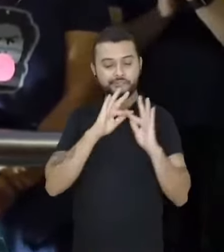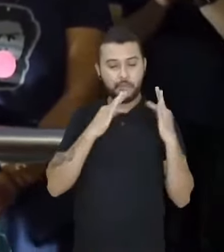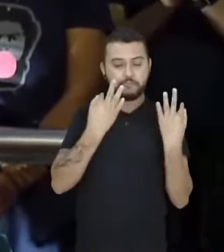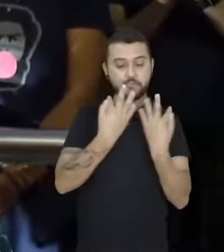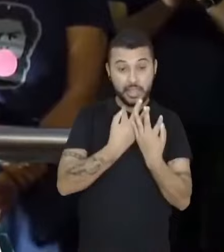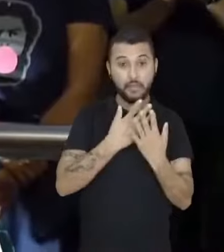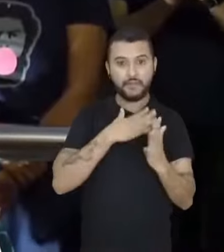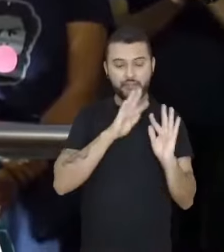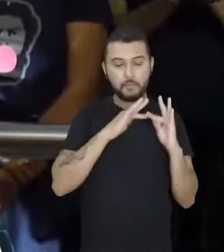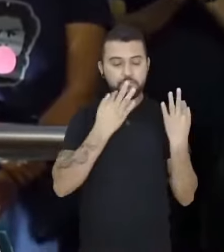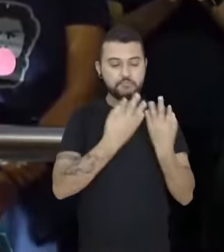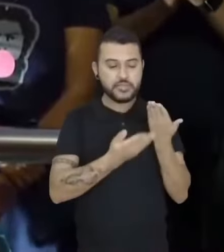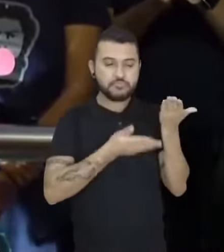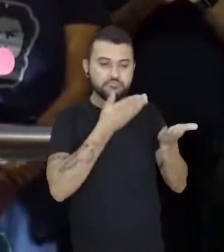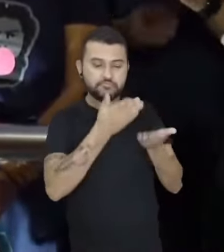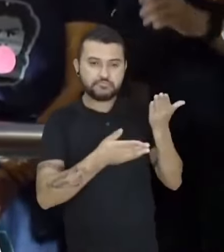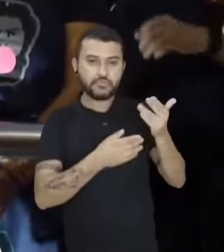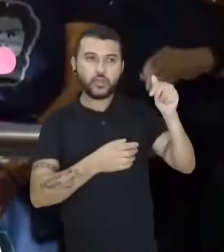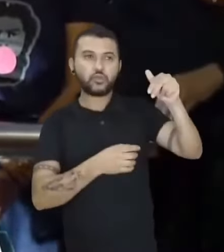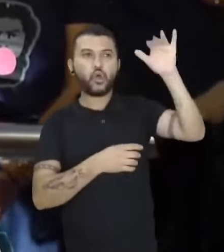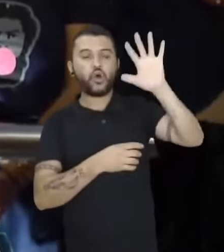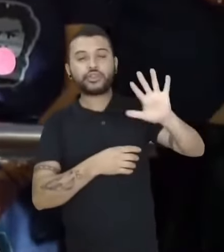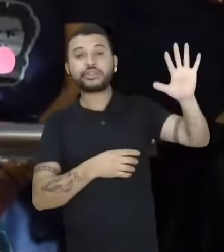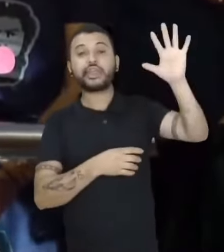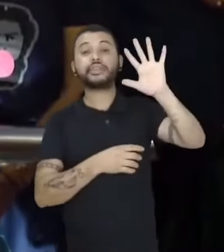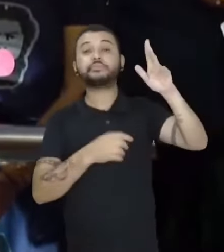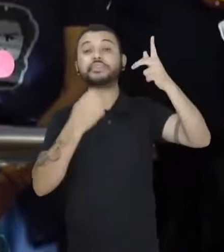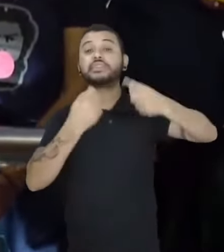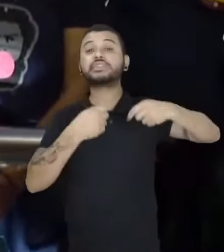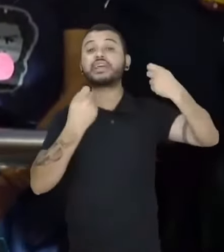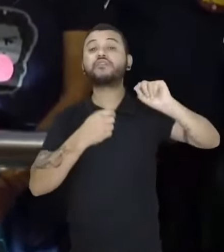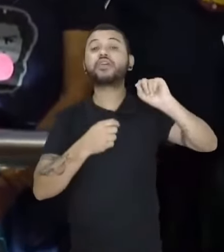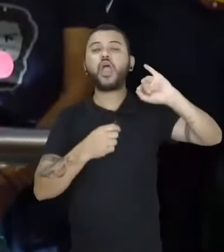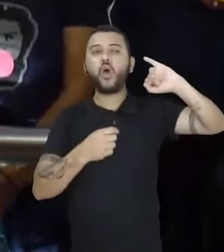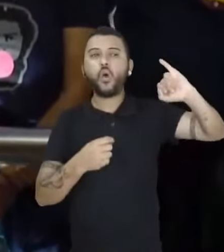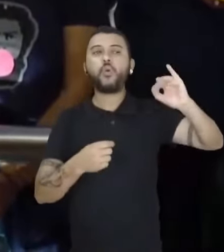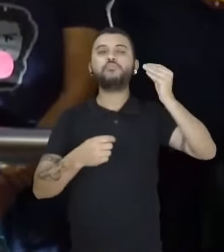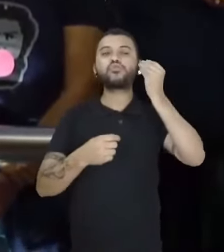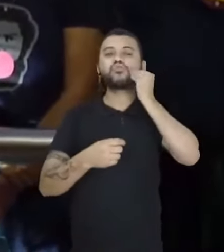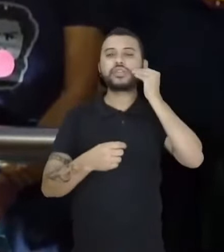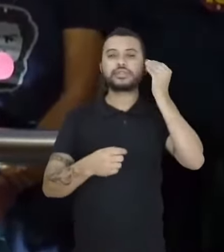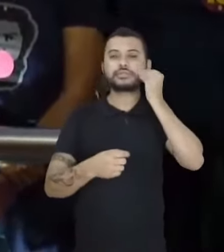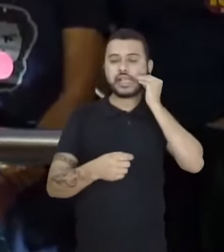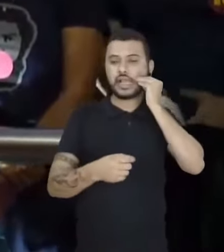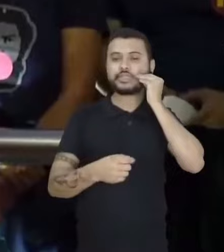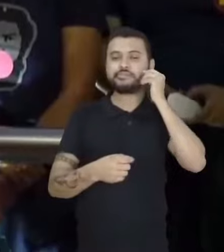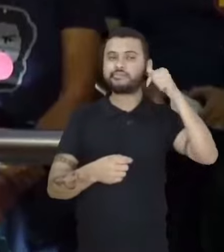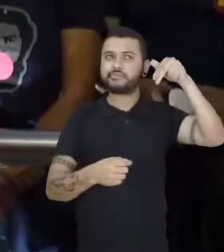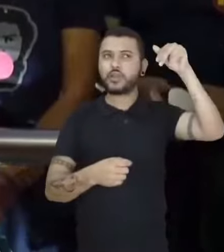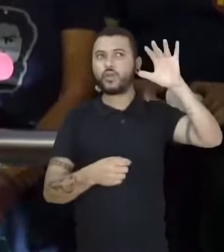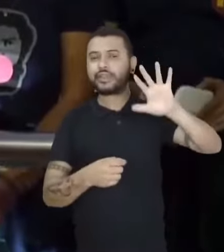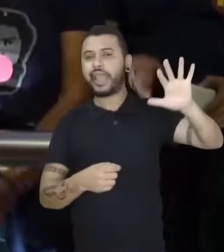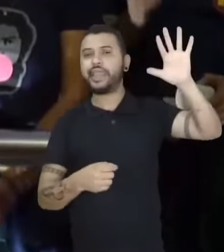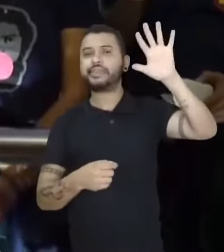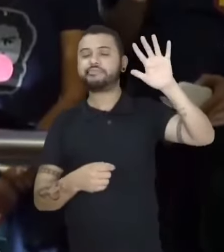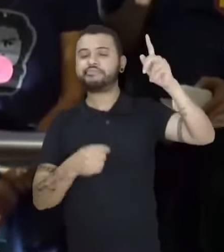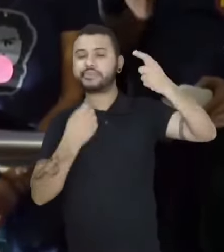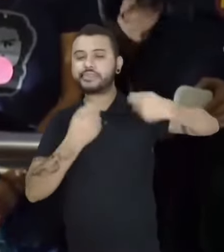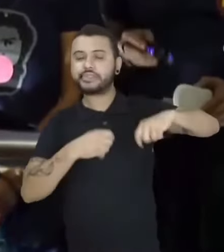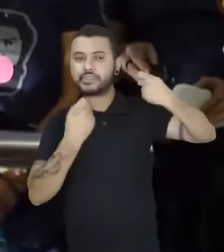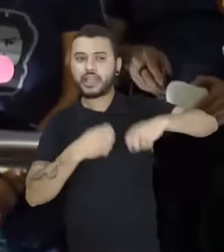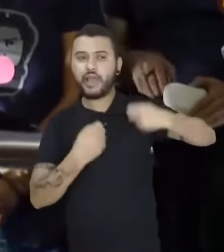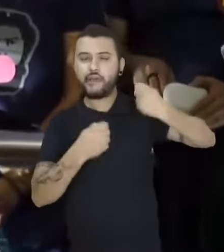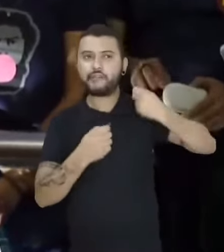Primeiro, o Nordeste estava precisando de oportunidades. O Nordeste estava precisando de